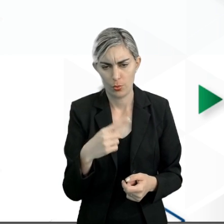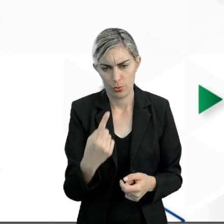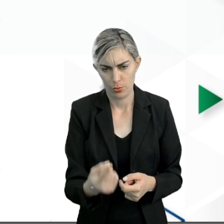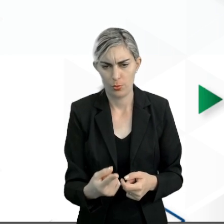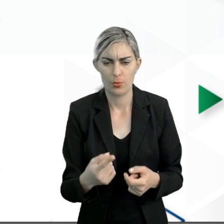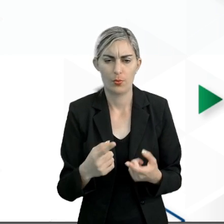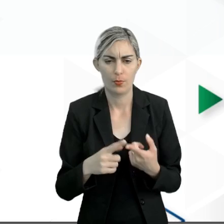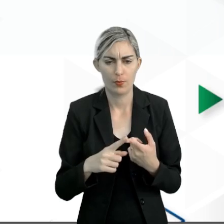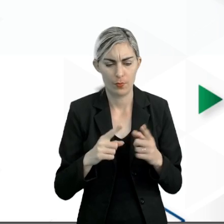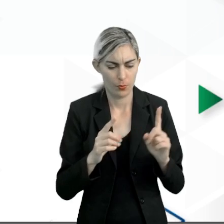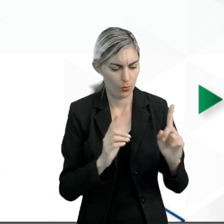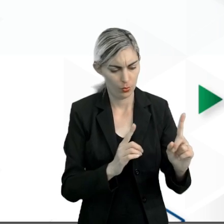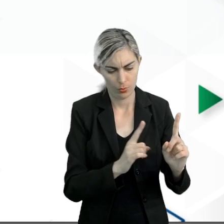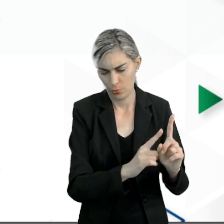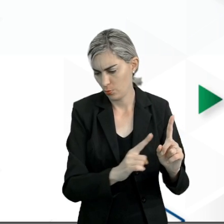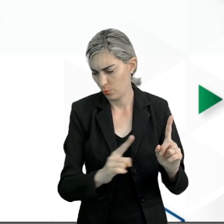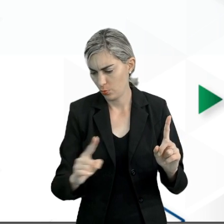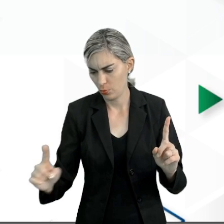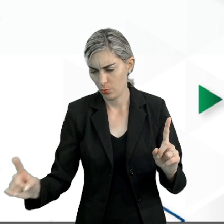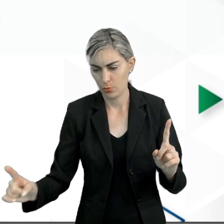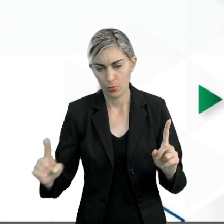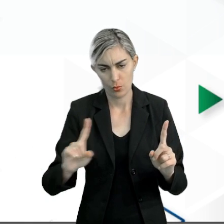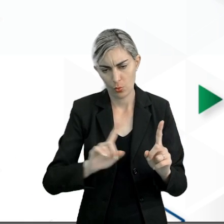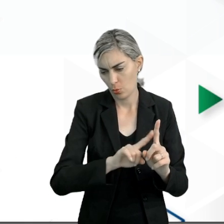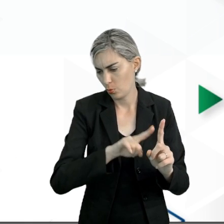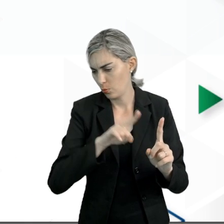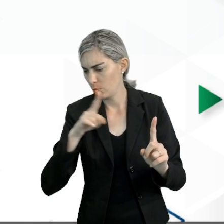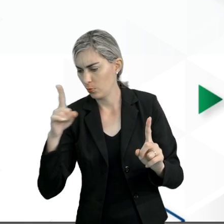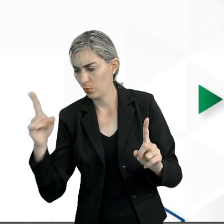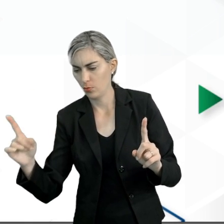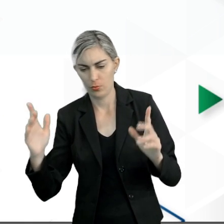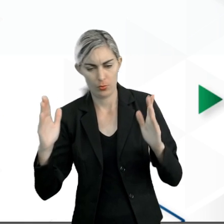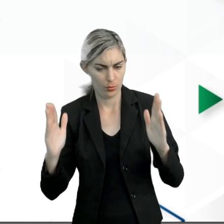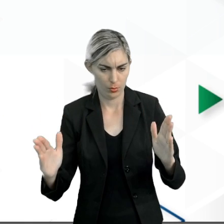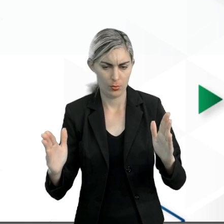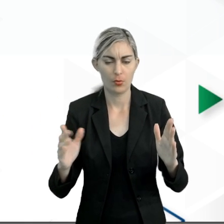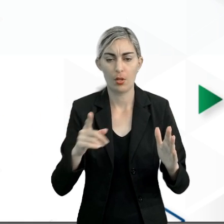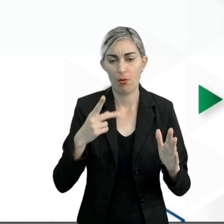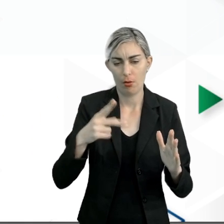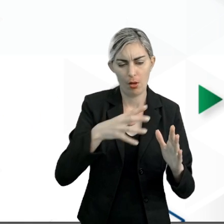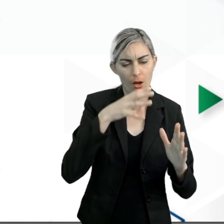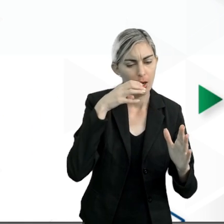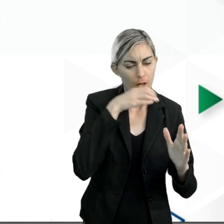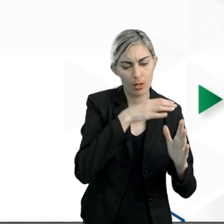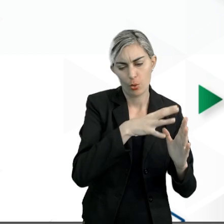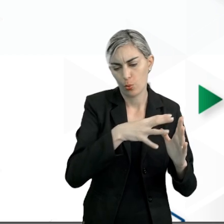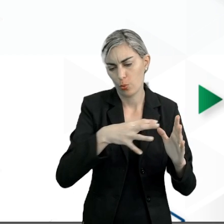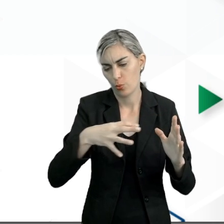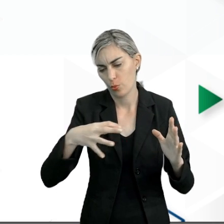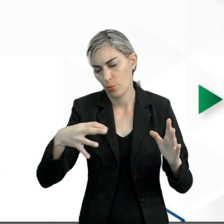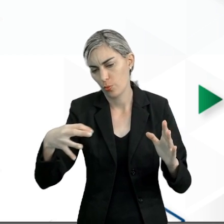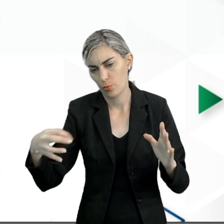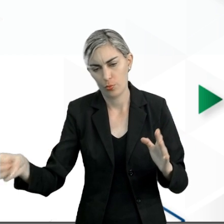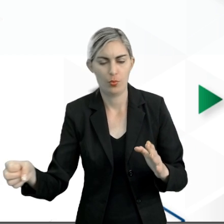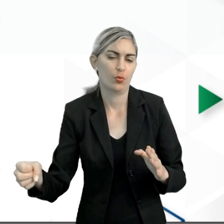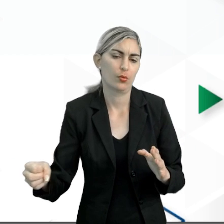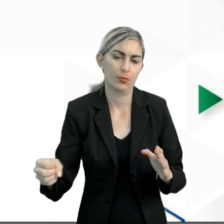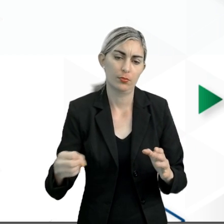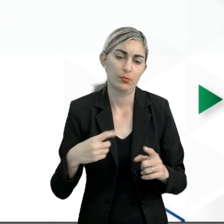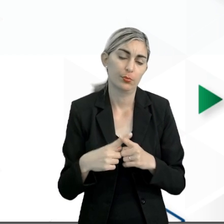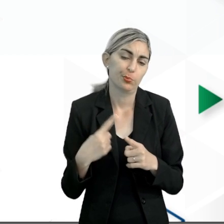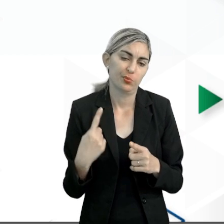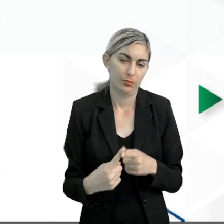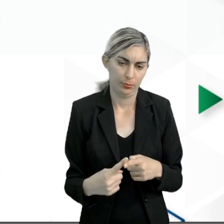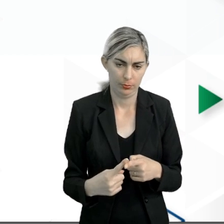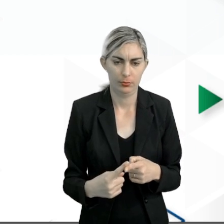uma extremidade e quando se vai para o a outra extremidade esse calor ele vai se transferir por